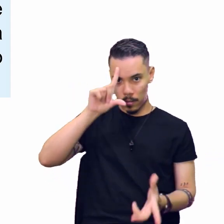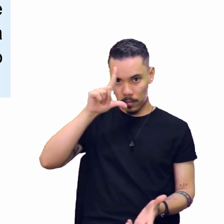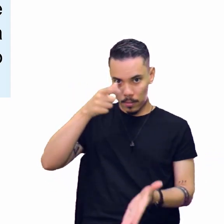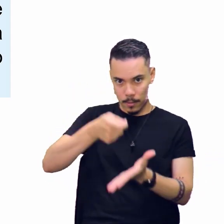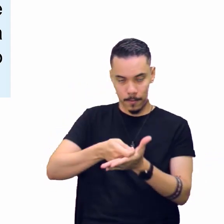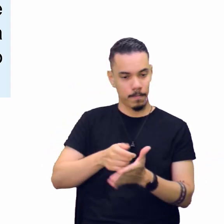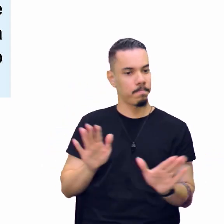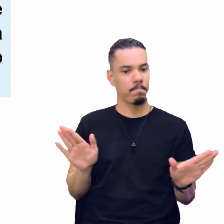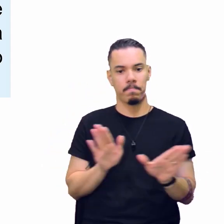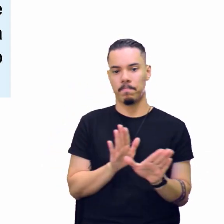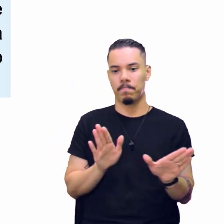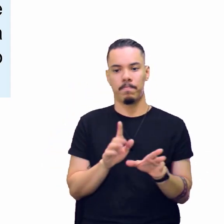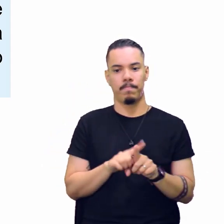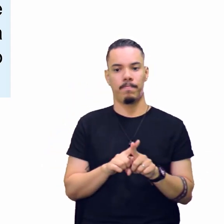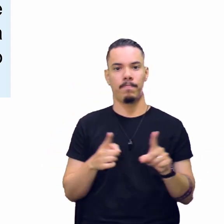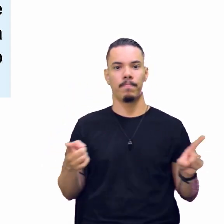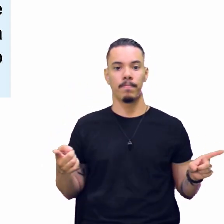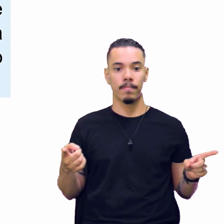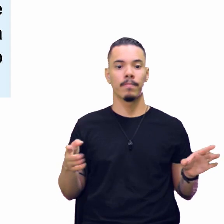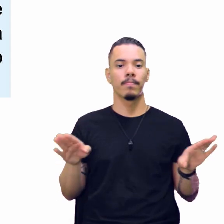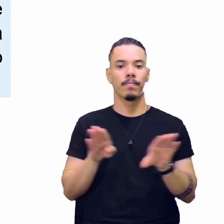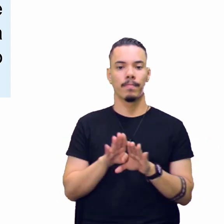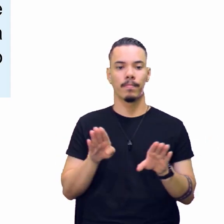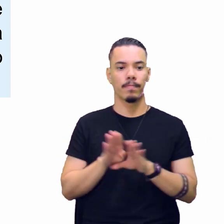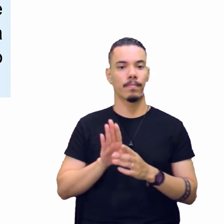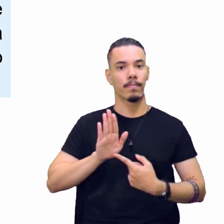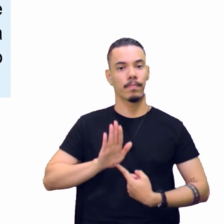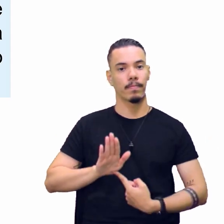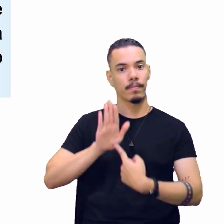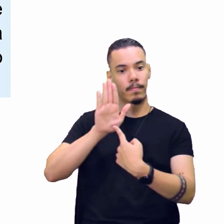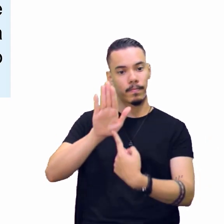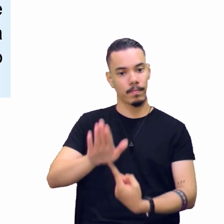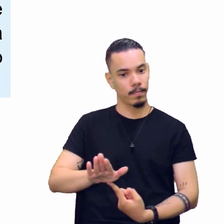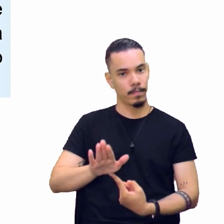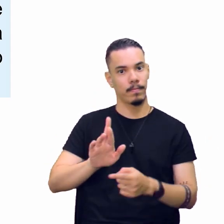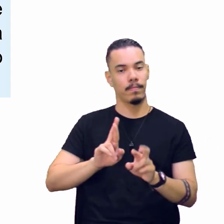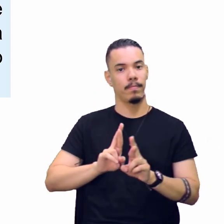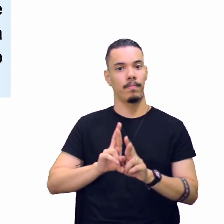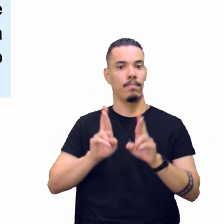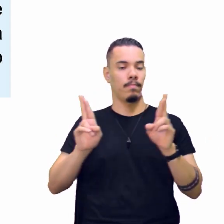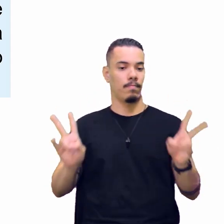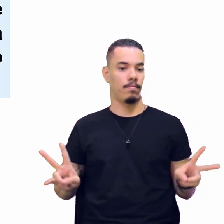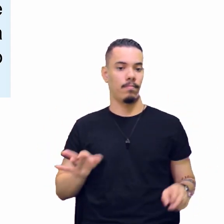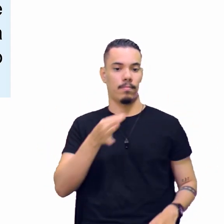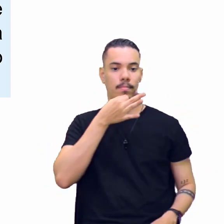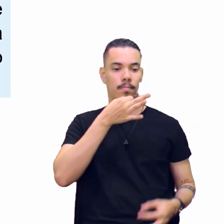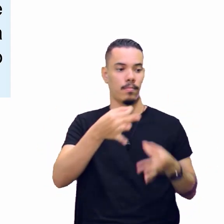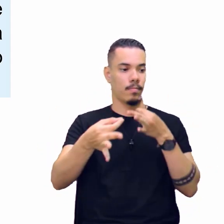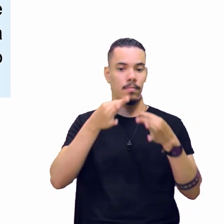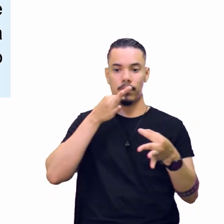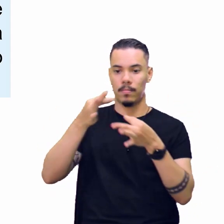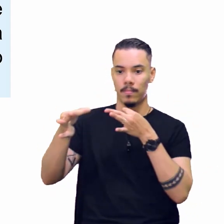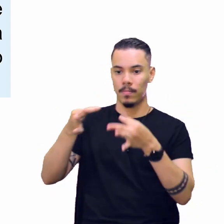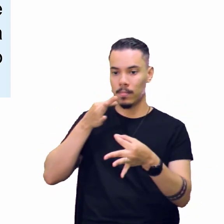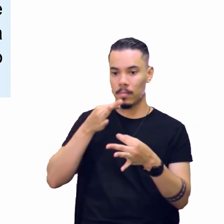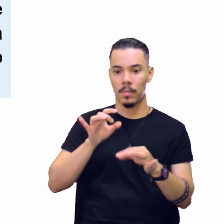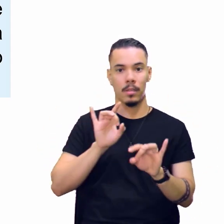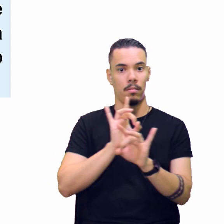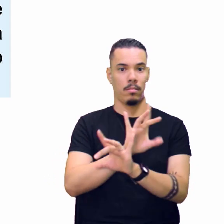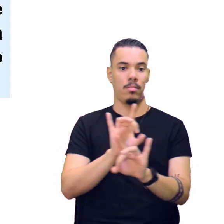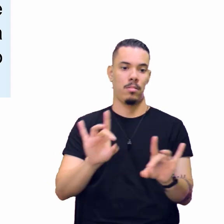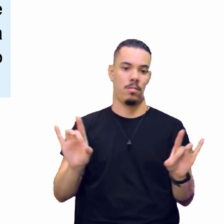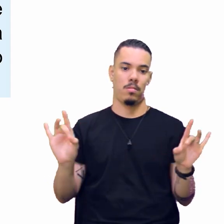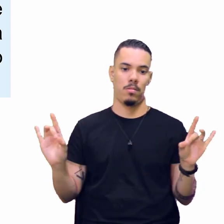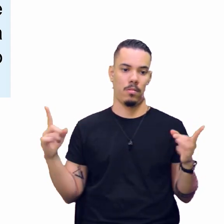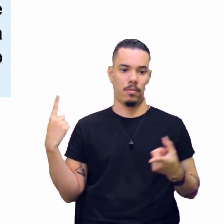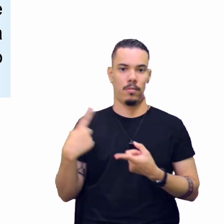decisão, mas a apresentação de diferentes posições